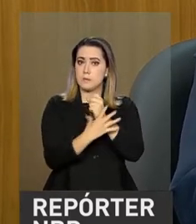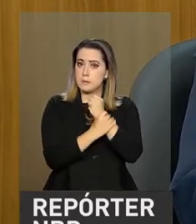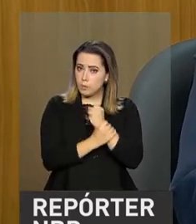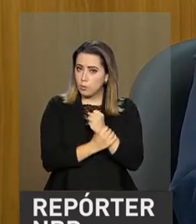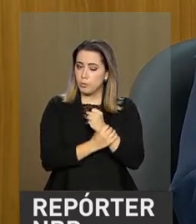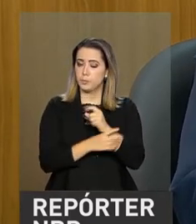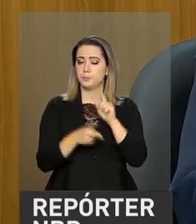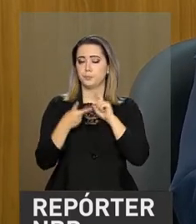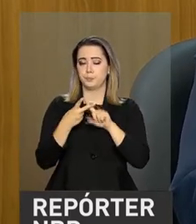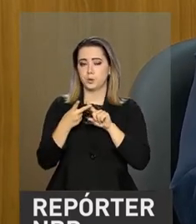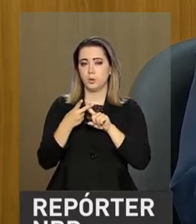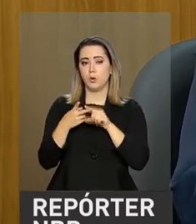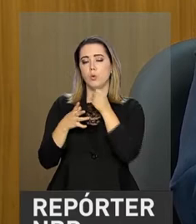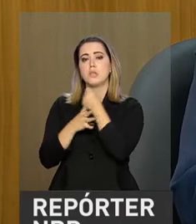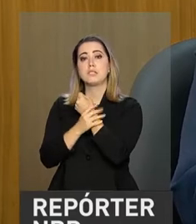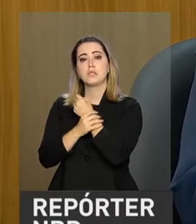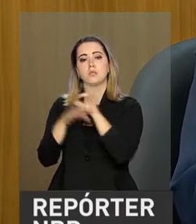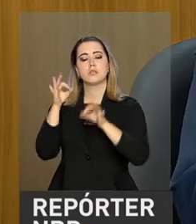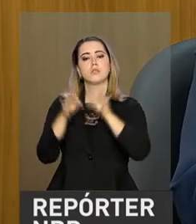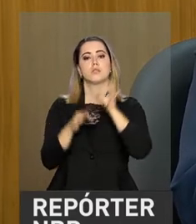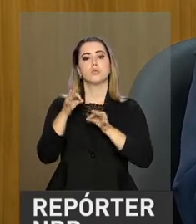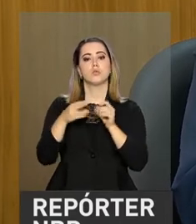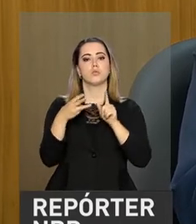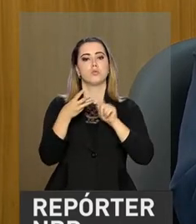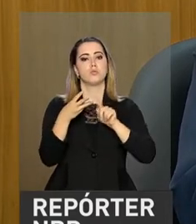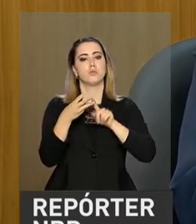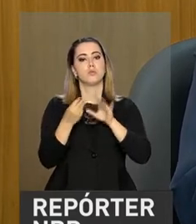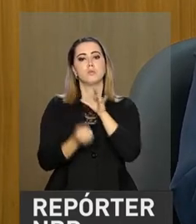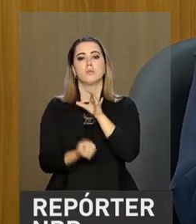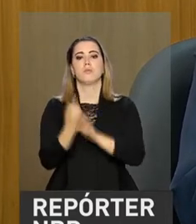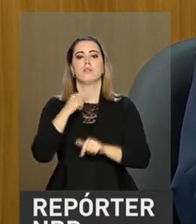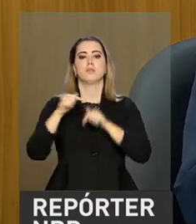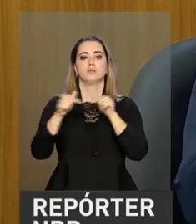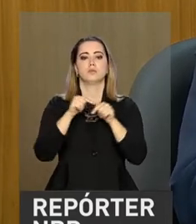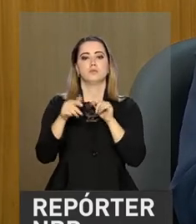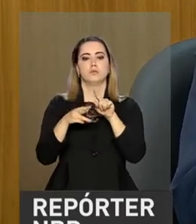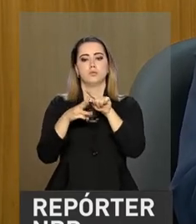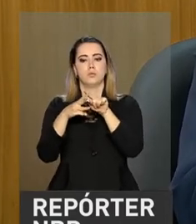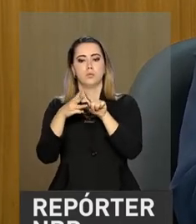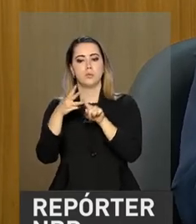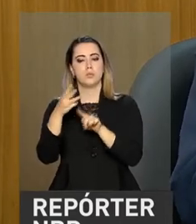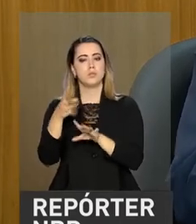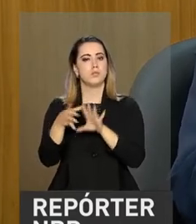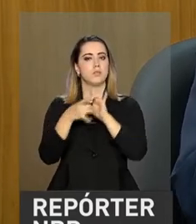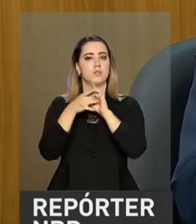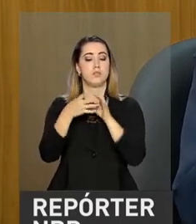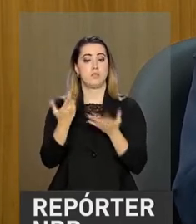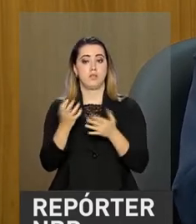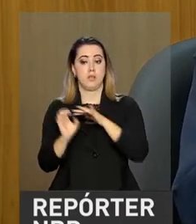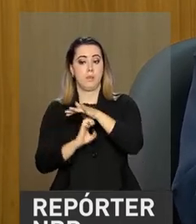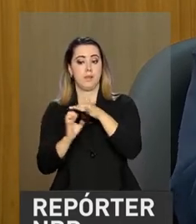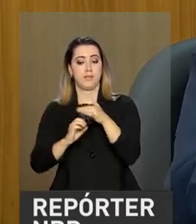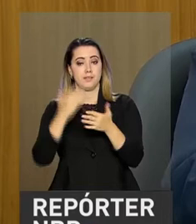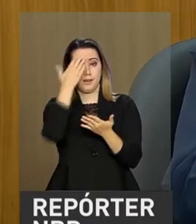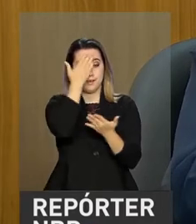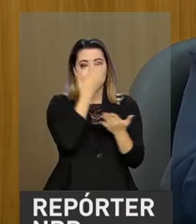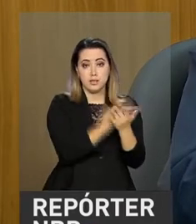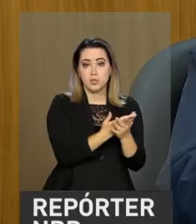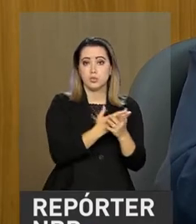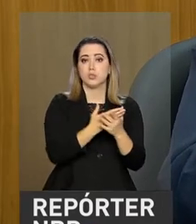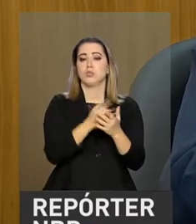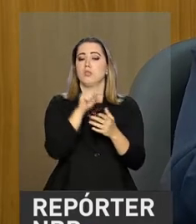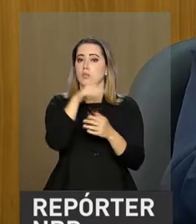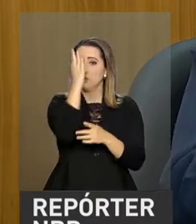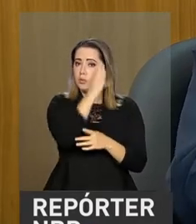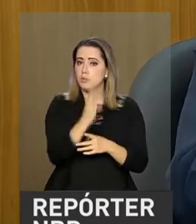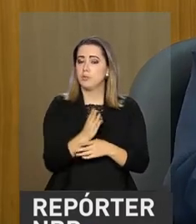é a segurança jurídica. E o terceiro eixo é a geração de emprego. A confiança do empregador e